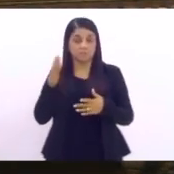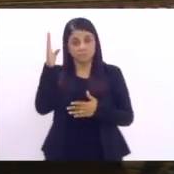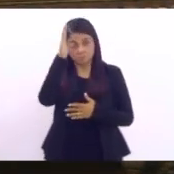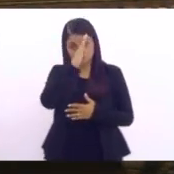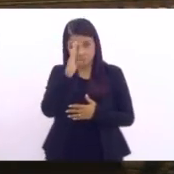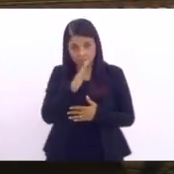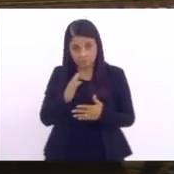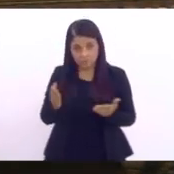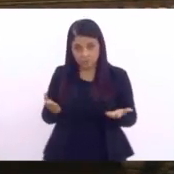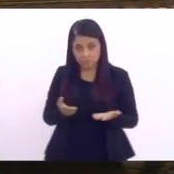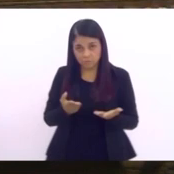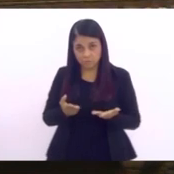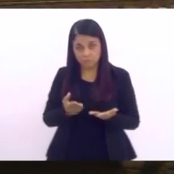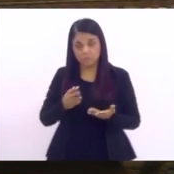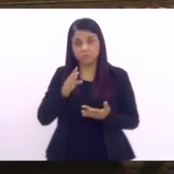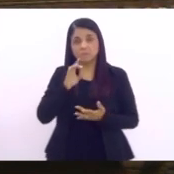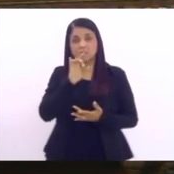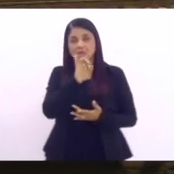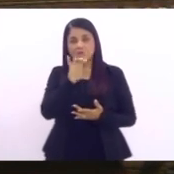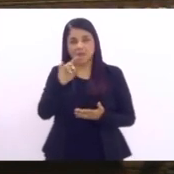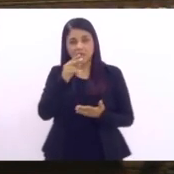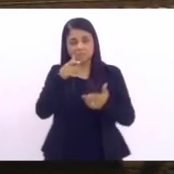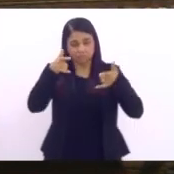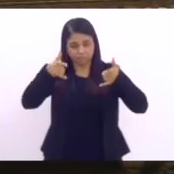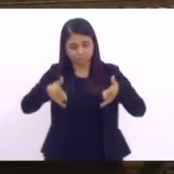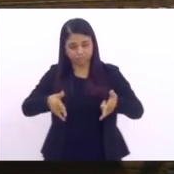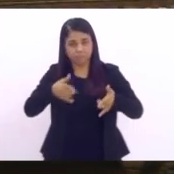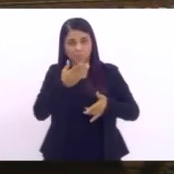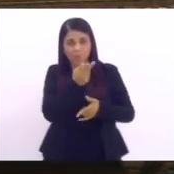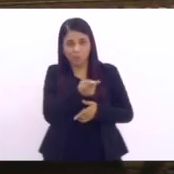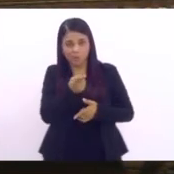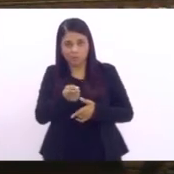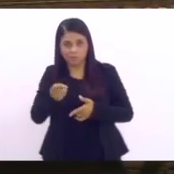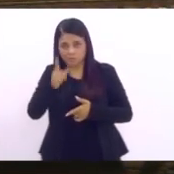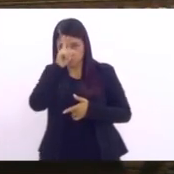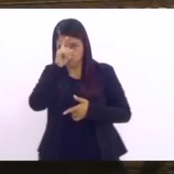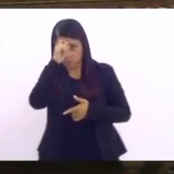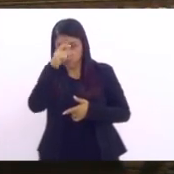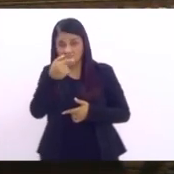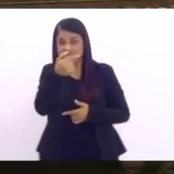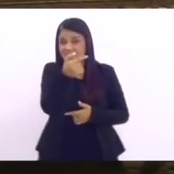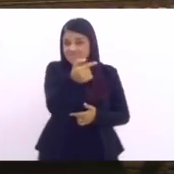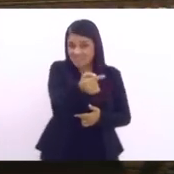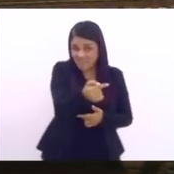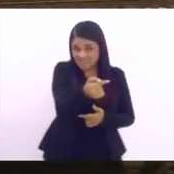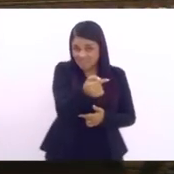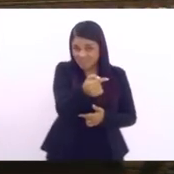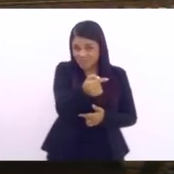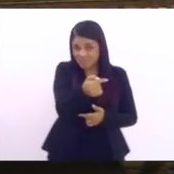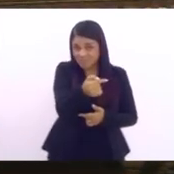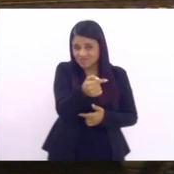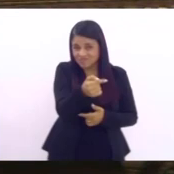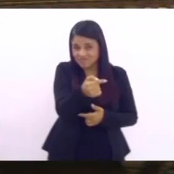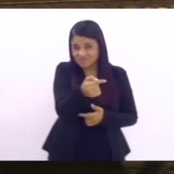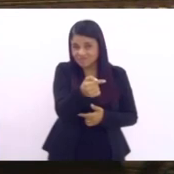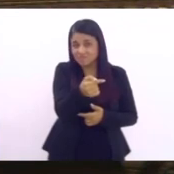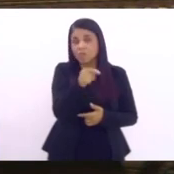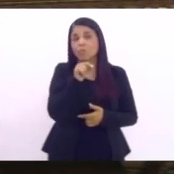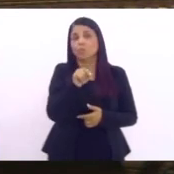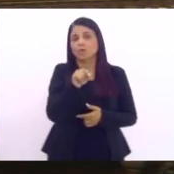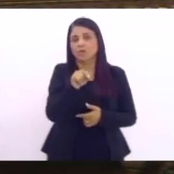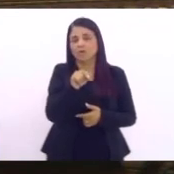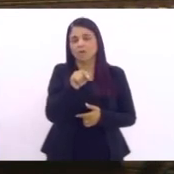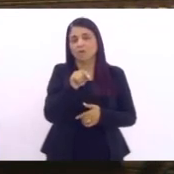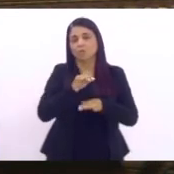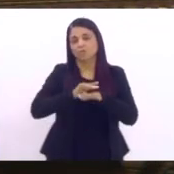10 leitos ocupados, 7 são ocupados por conta de reflexo da falta de saneamento básico.